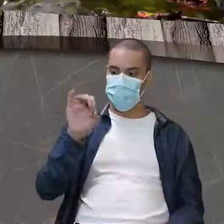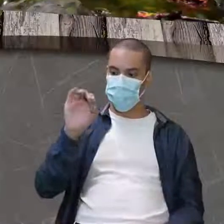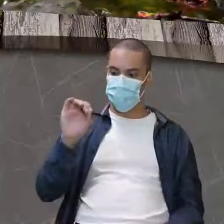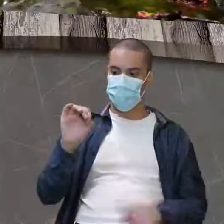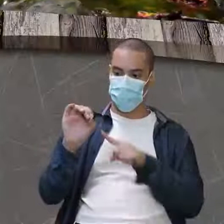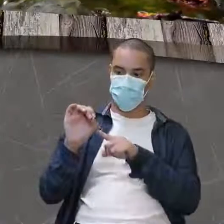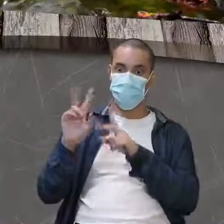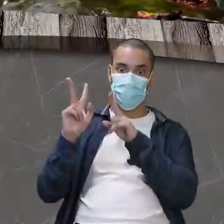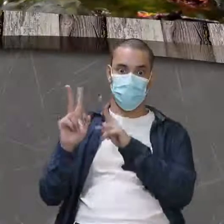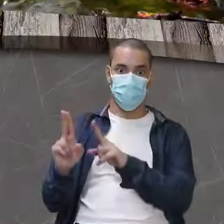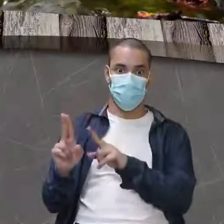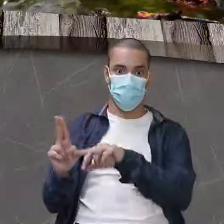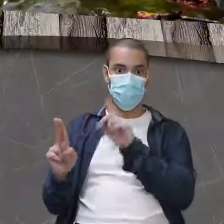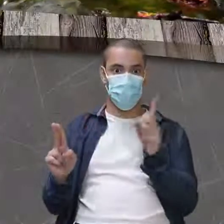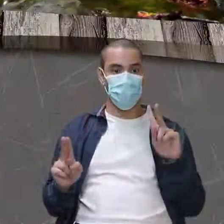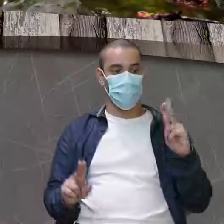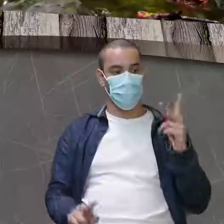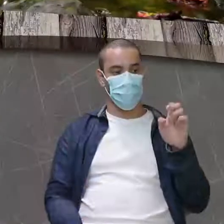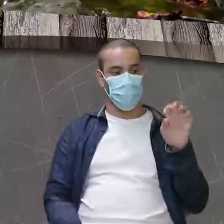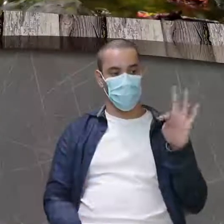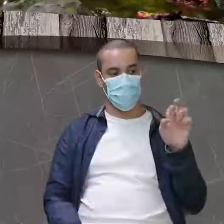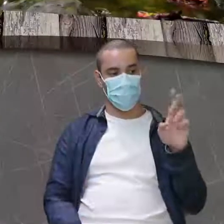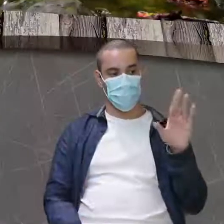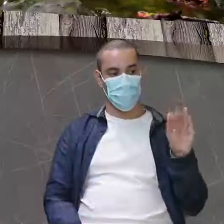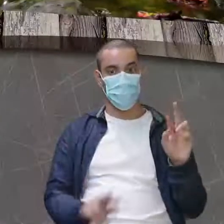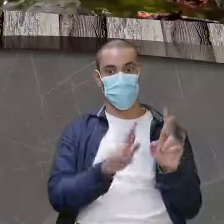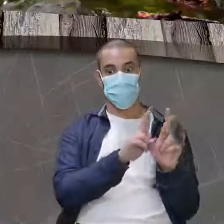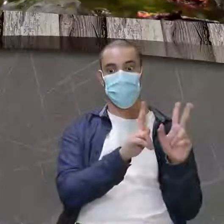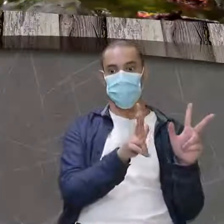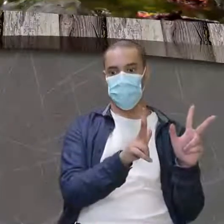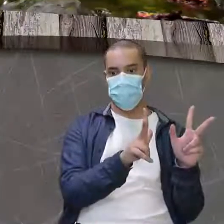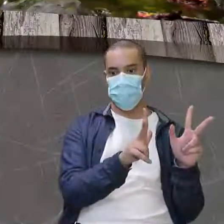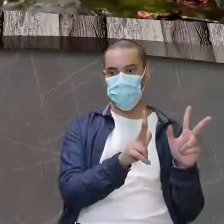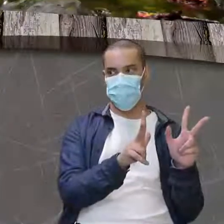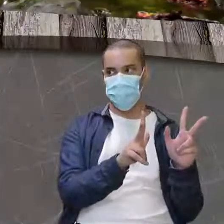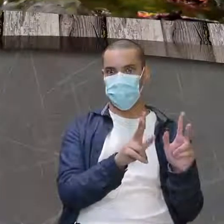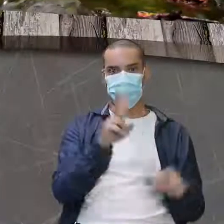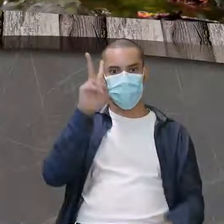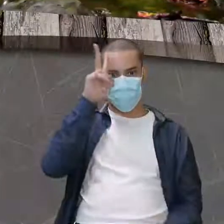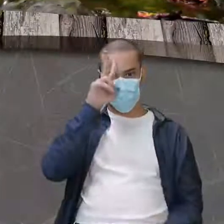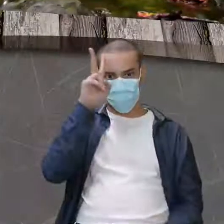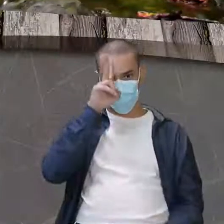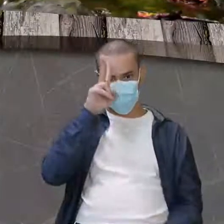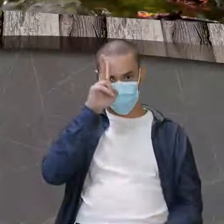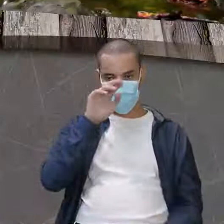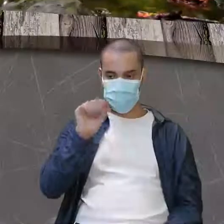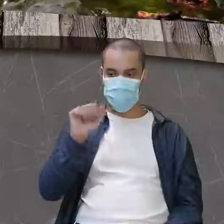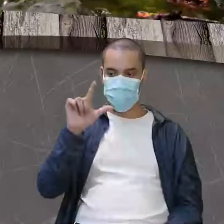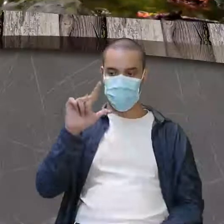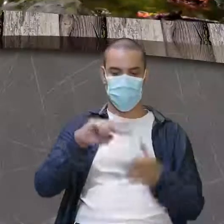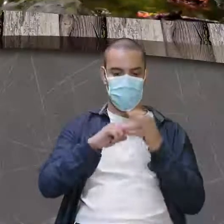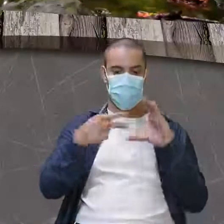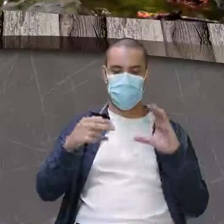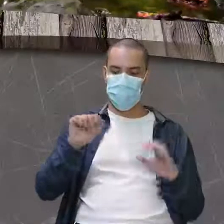tem igualdade, hétero, alguma coisa diferente. Lembram lá dos alelos